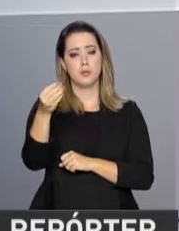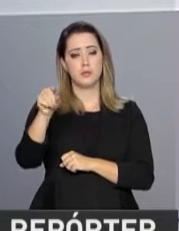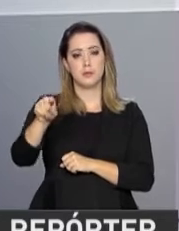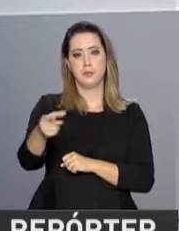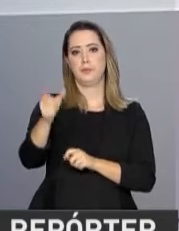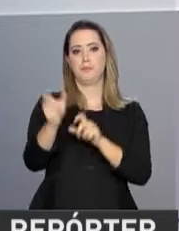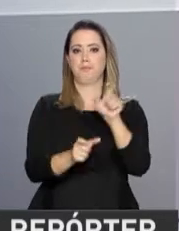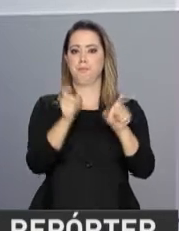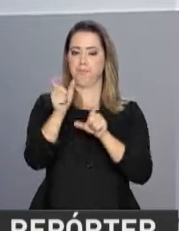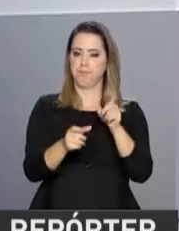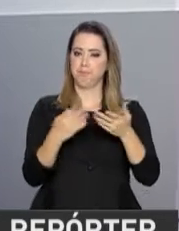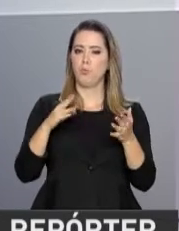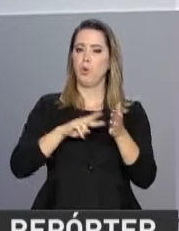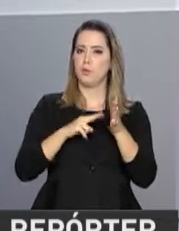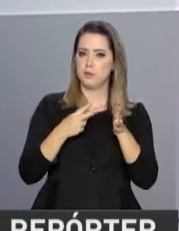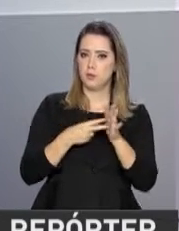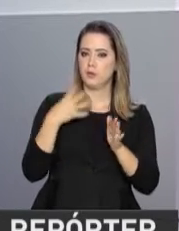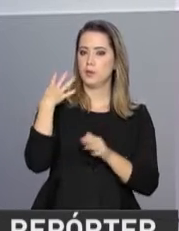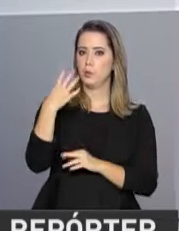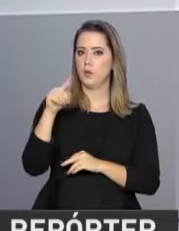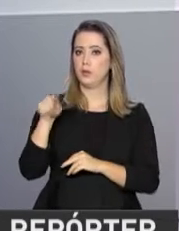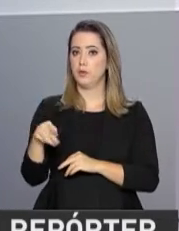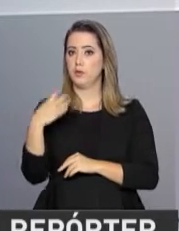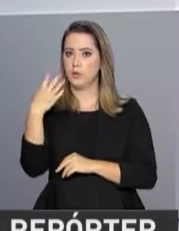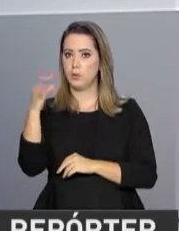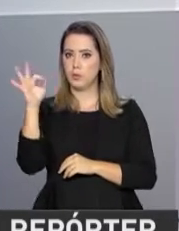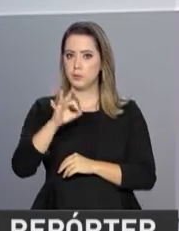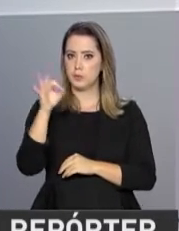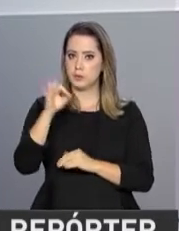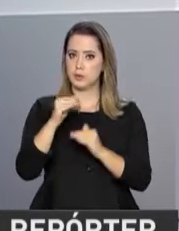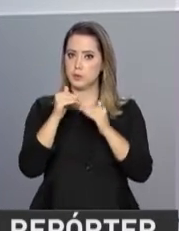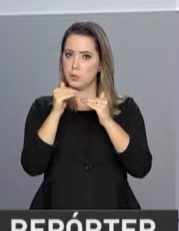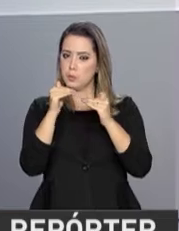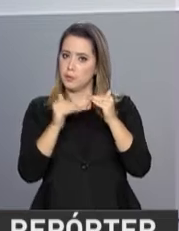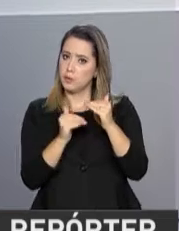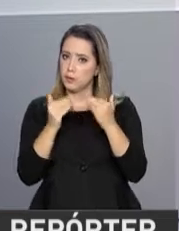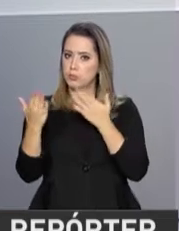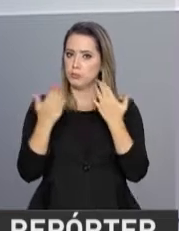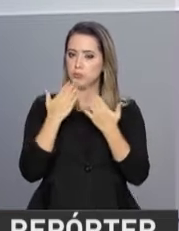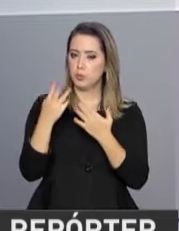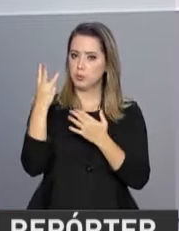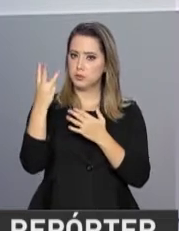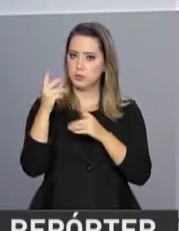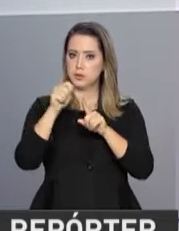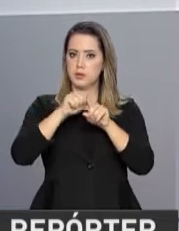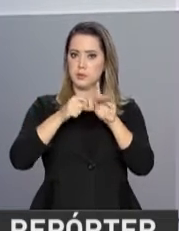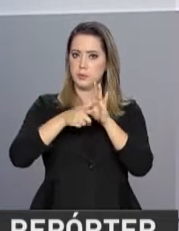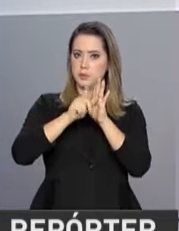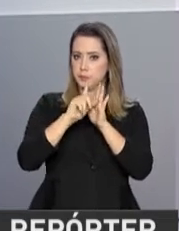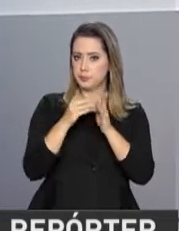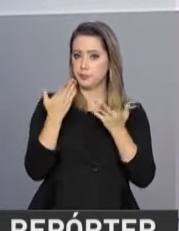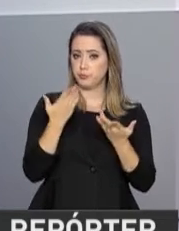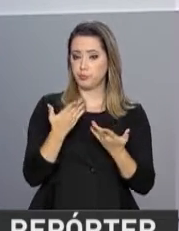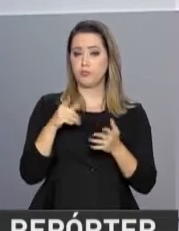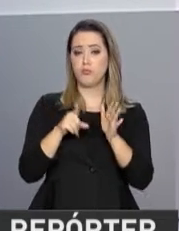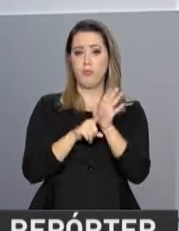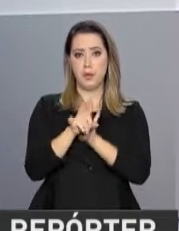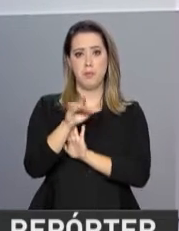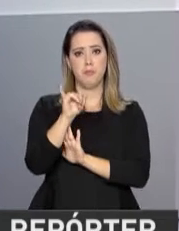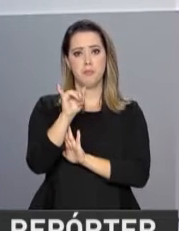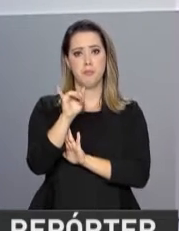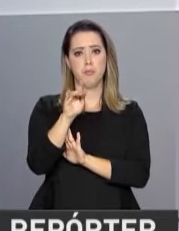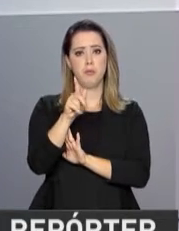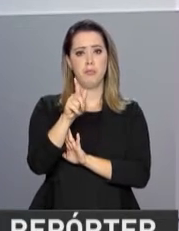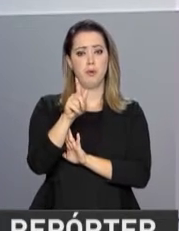pessoas 4,4 por cento menor do que no trimestre anterior os dados são do ibge e mostram que o tamanho da população